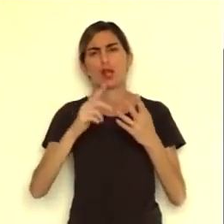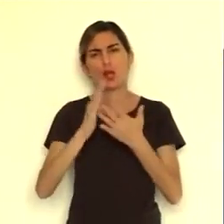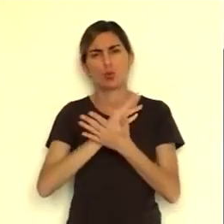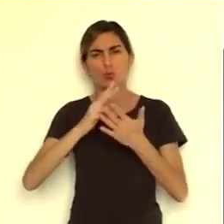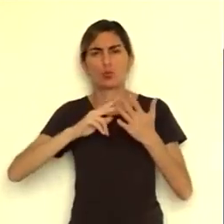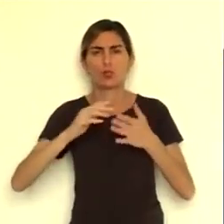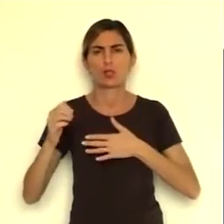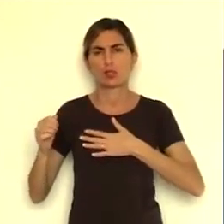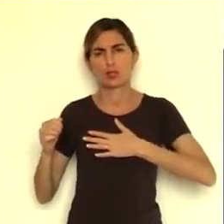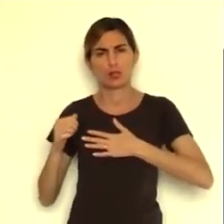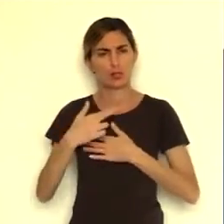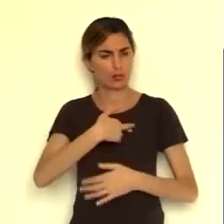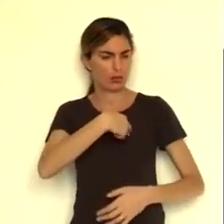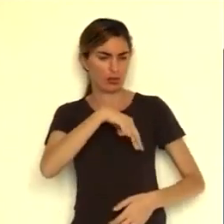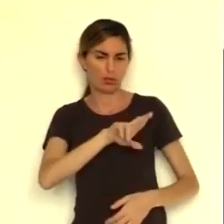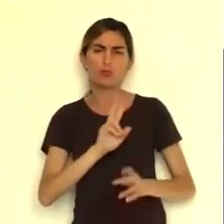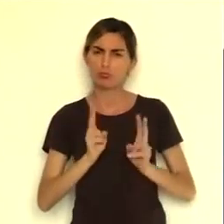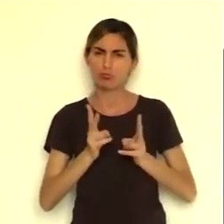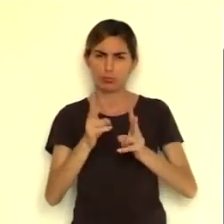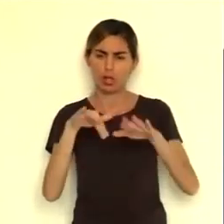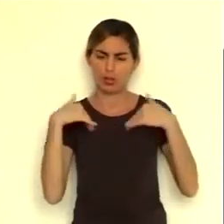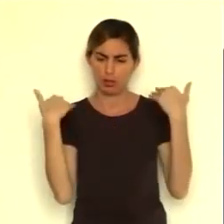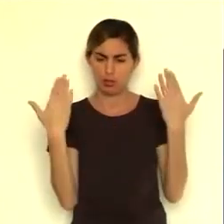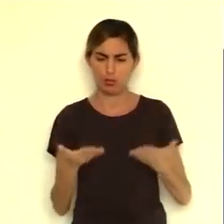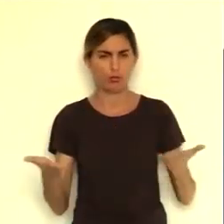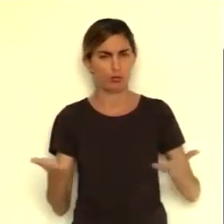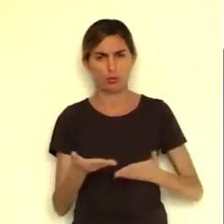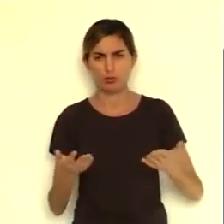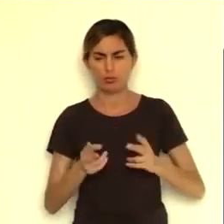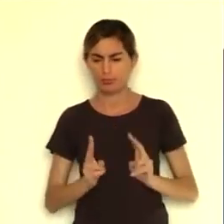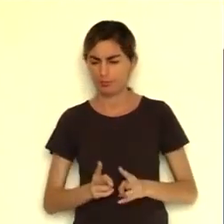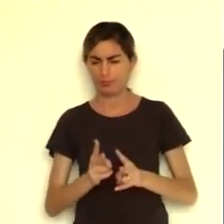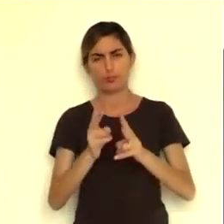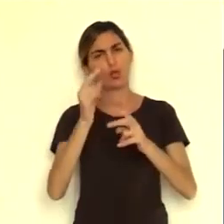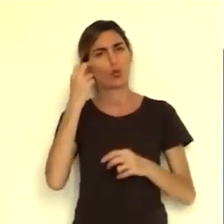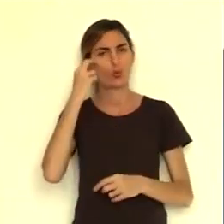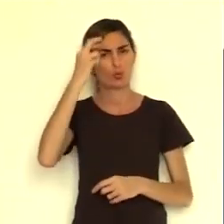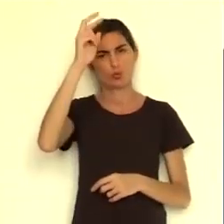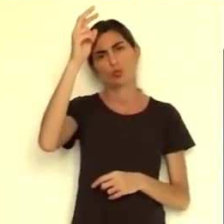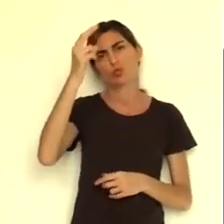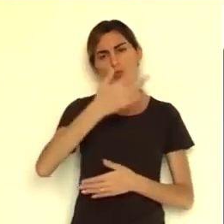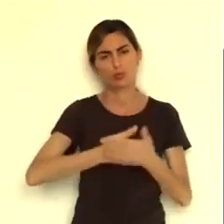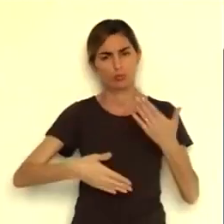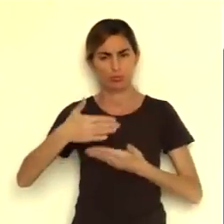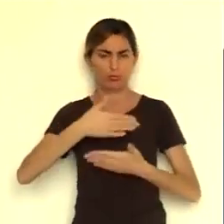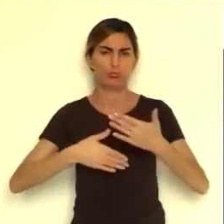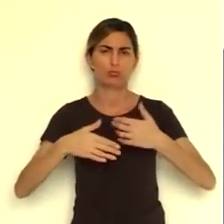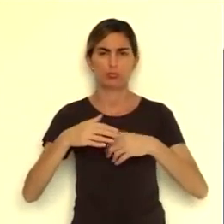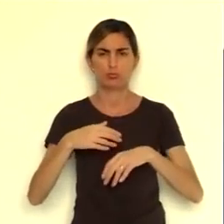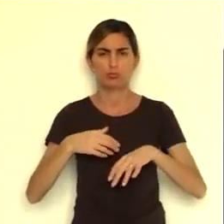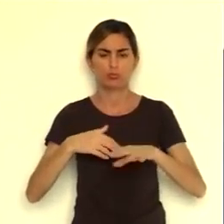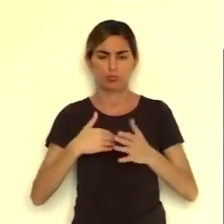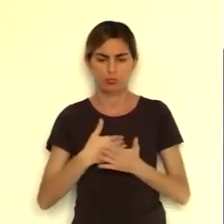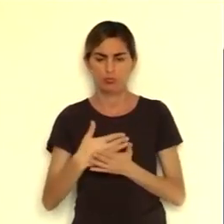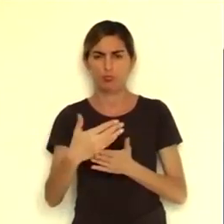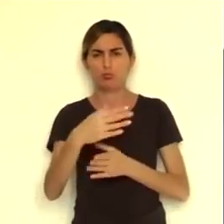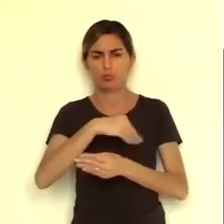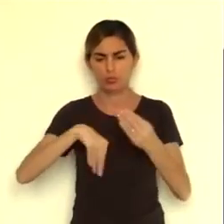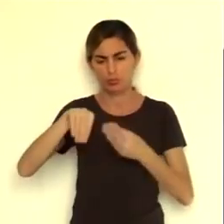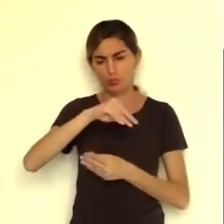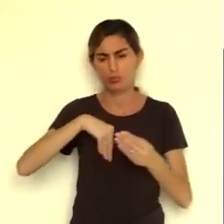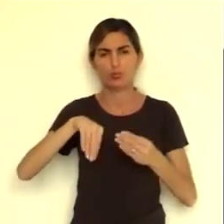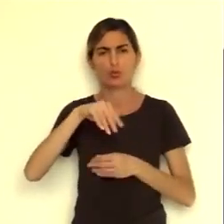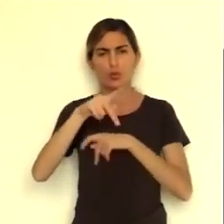que estão presentes ainda dentro desse contexto cultural que envolve a formação